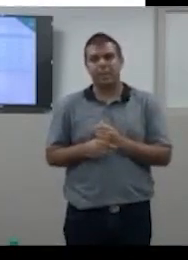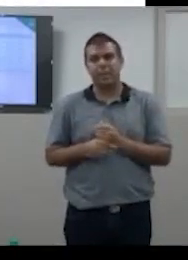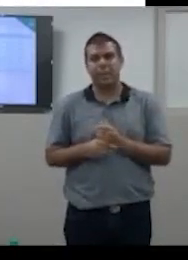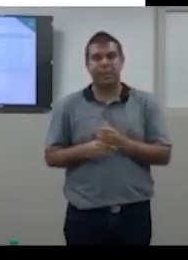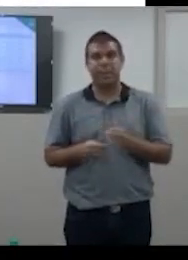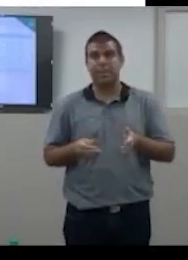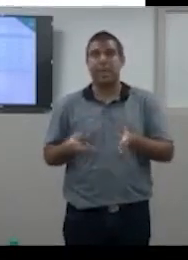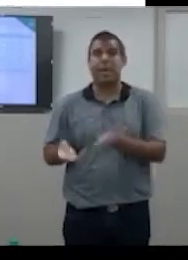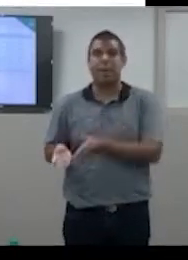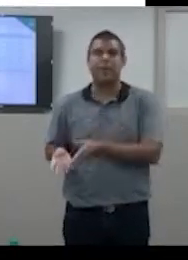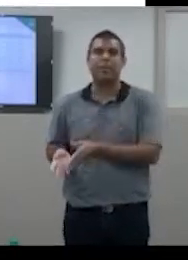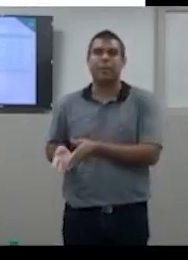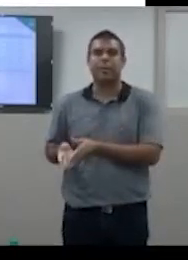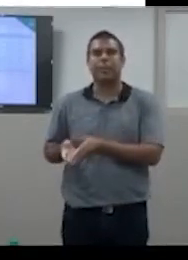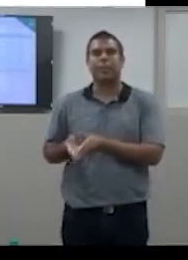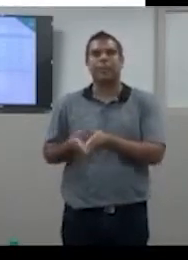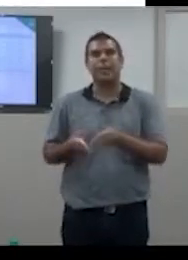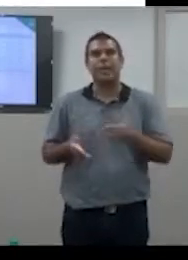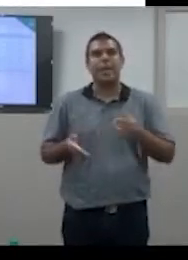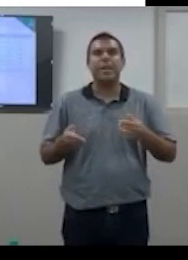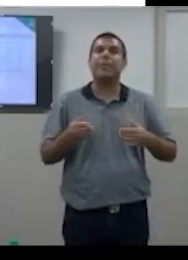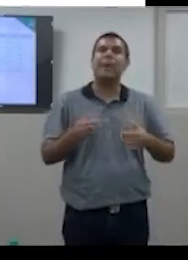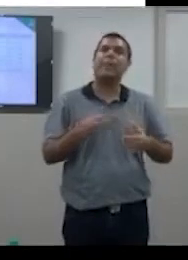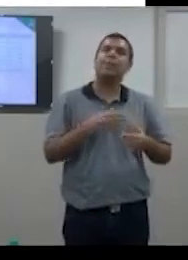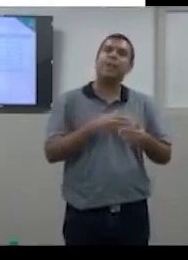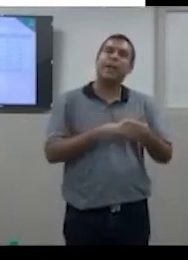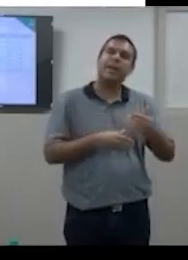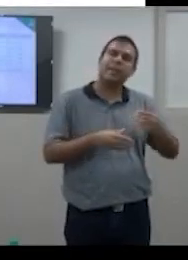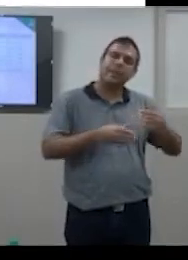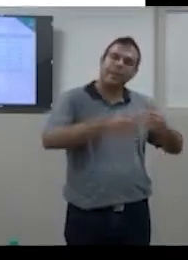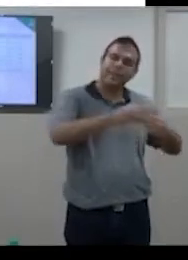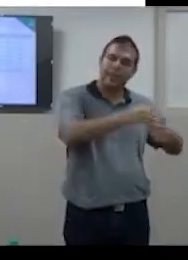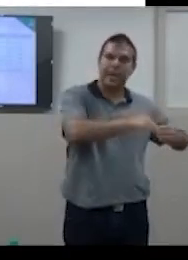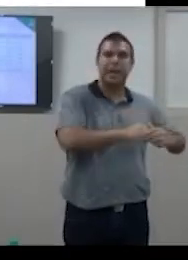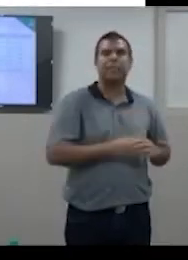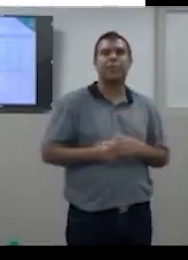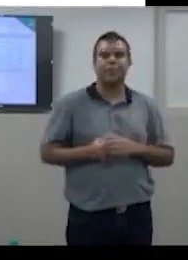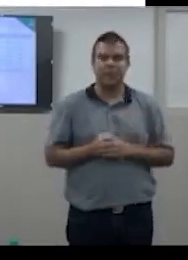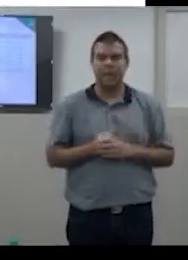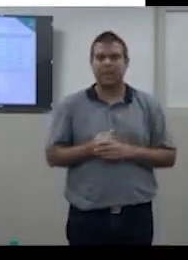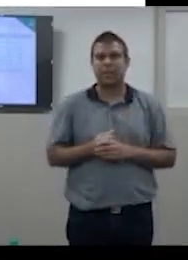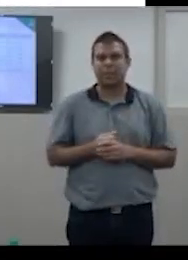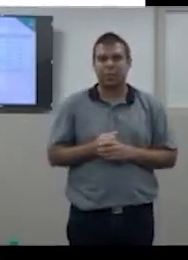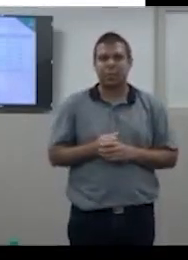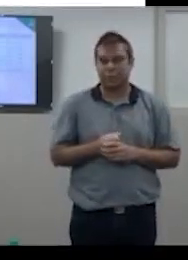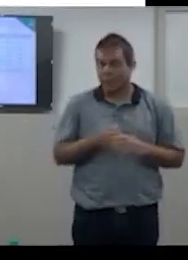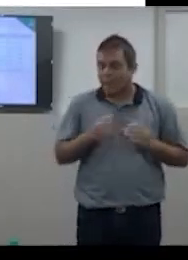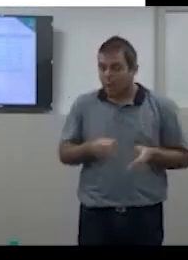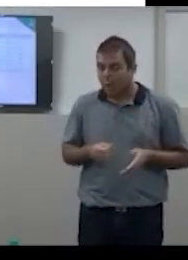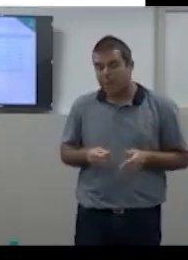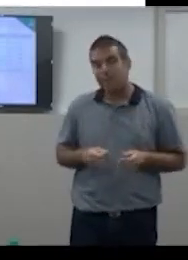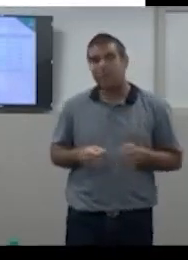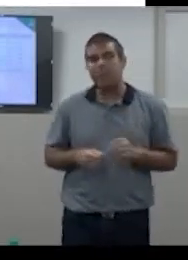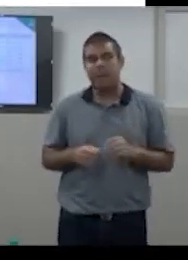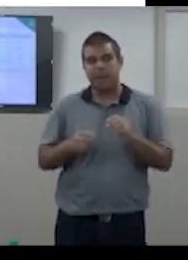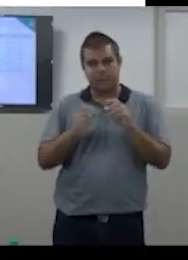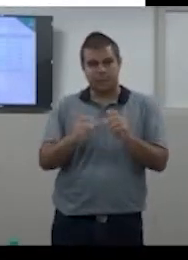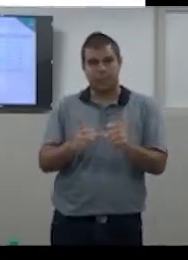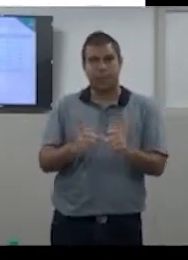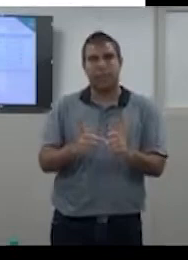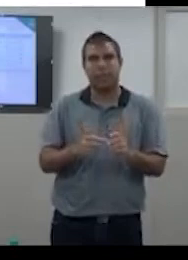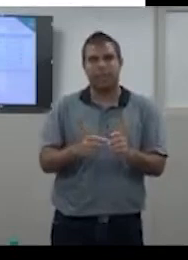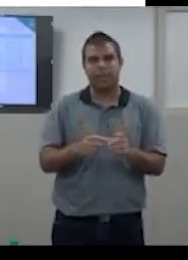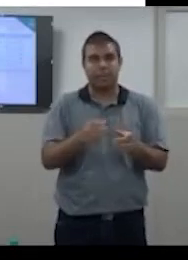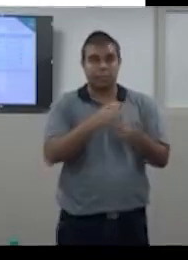gelo gradativamente, que está meio aguado, vamos dizer assim, ele vai voltar então a ser água no estado sólido. Quando você